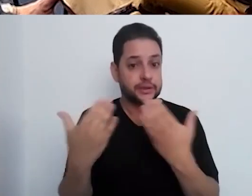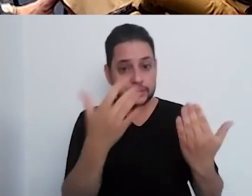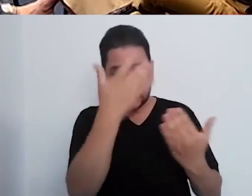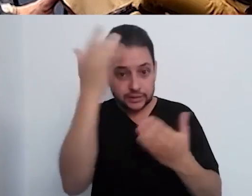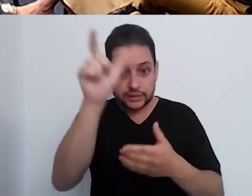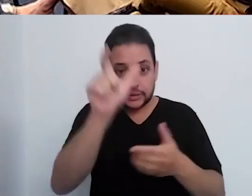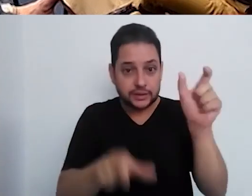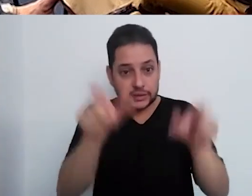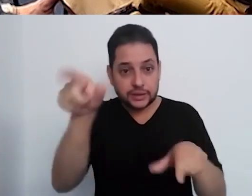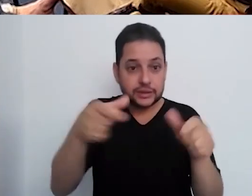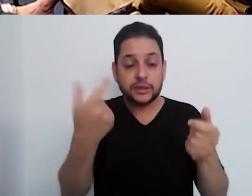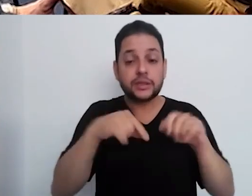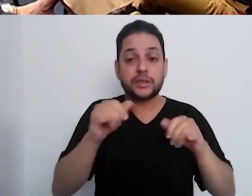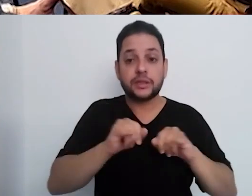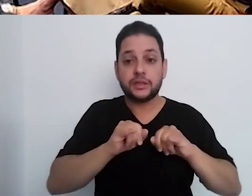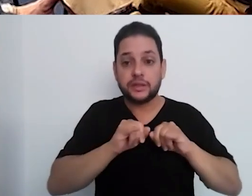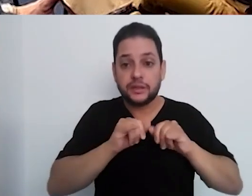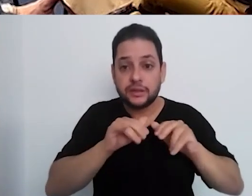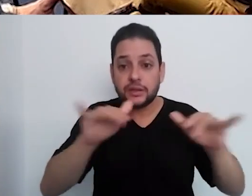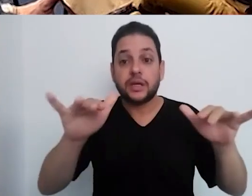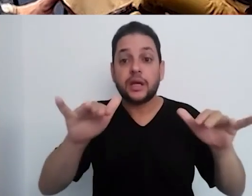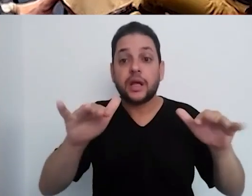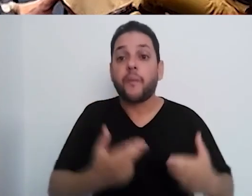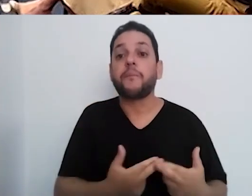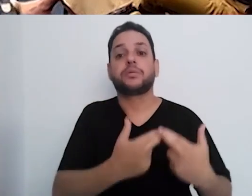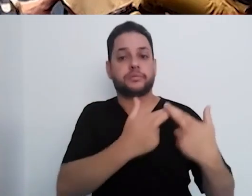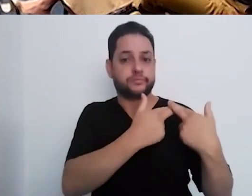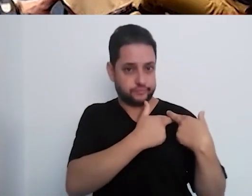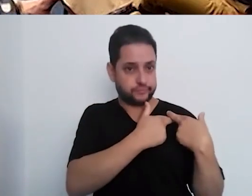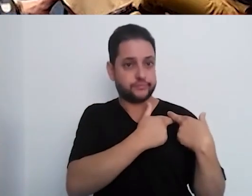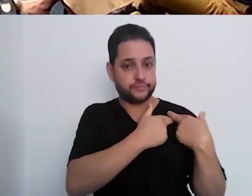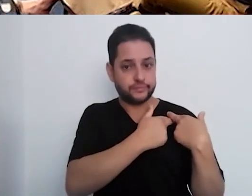aquilo para o público de uma maneira responsável.